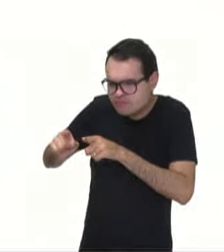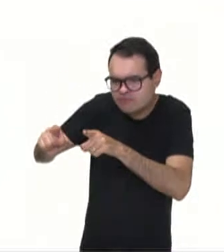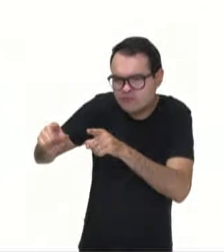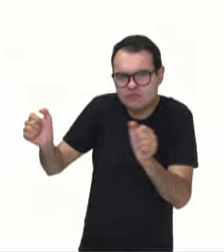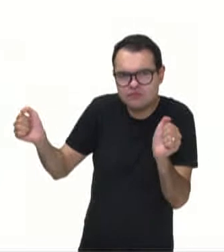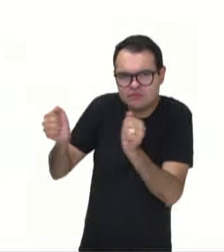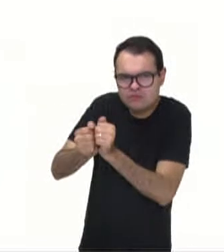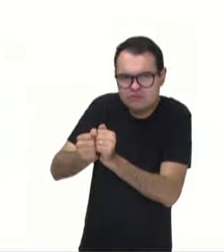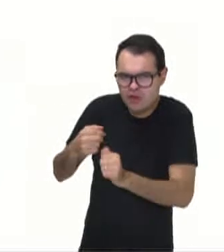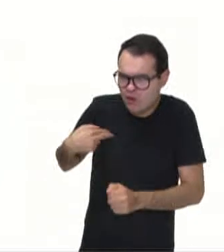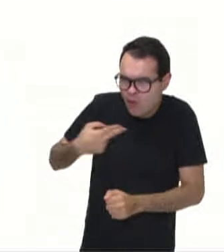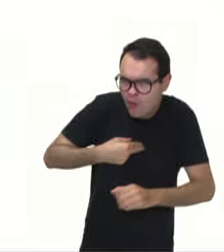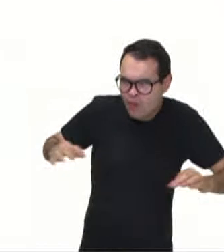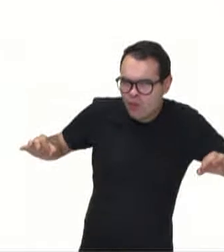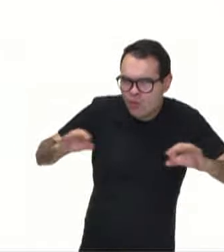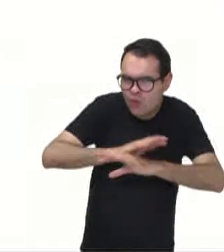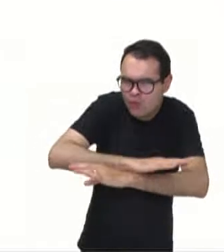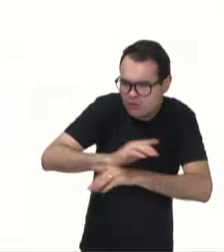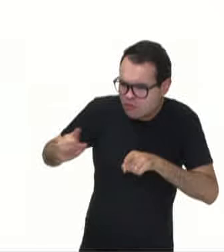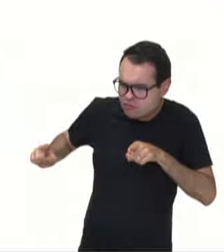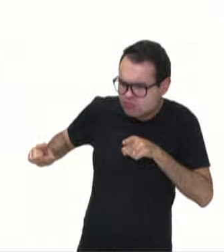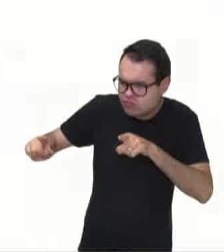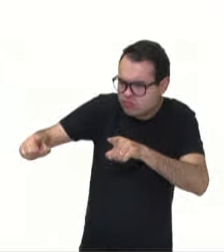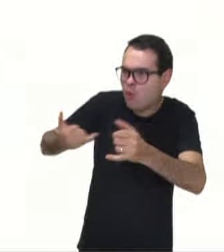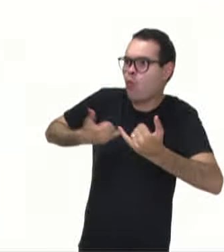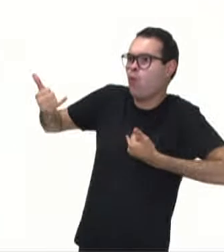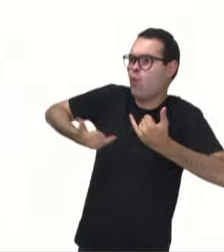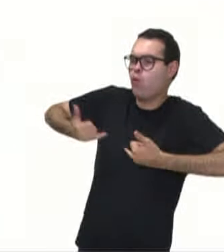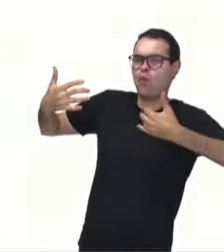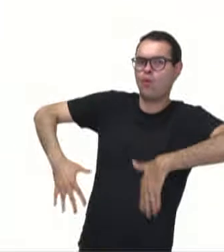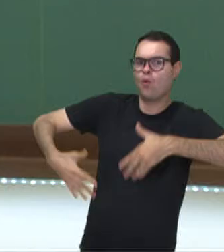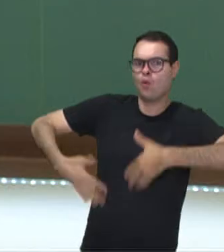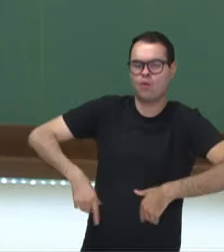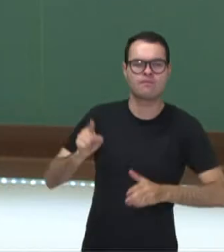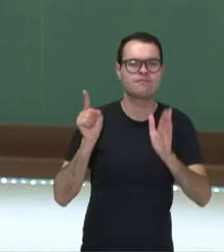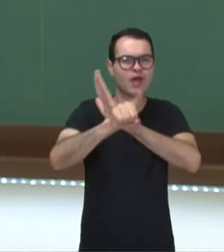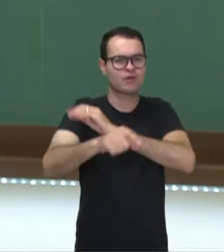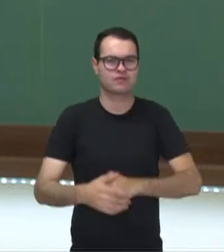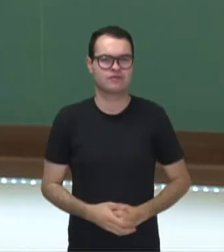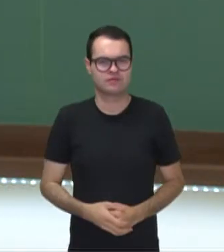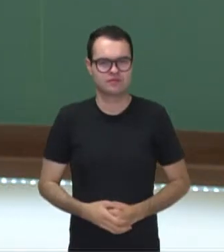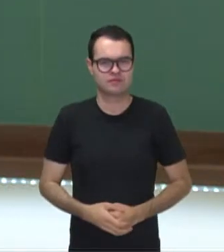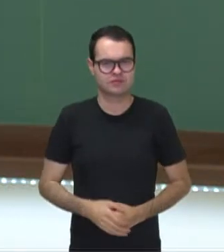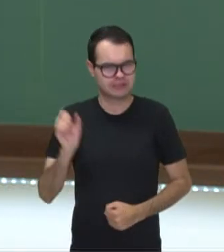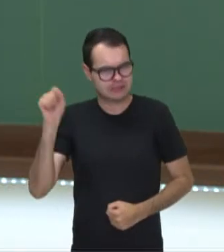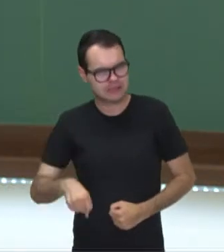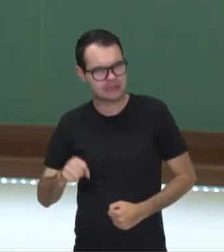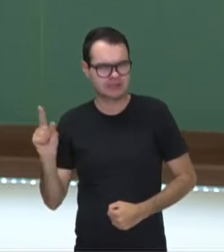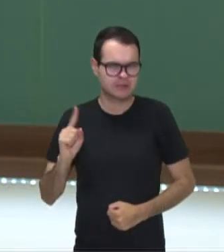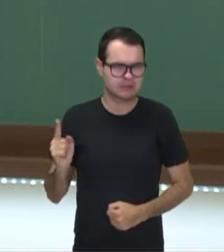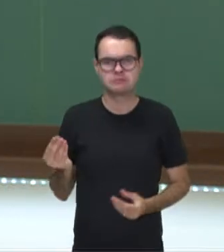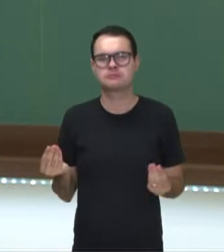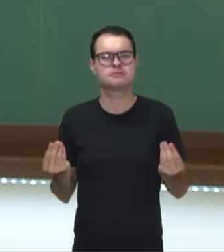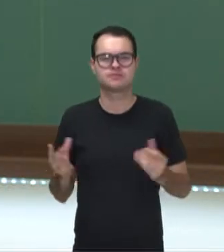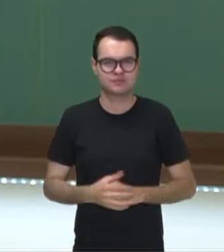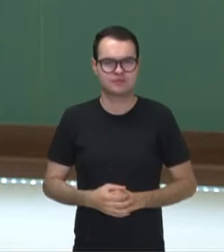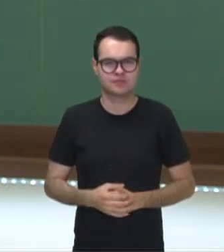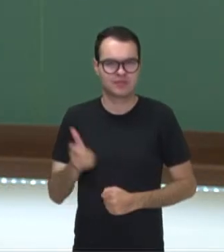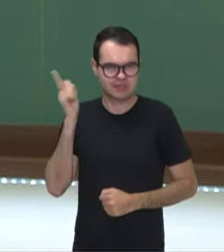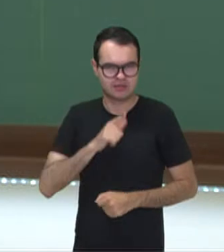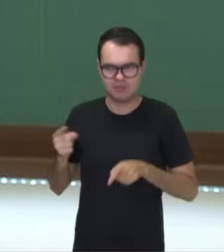Estamos preparados para toda essa informação? Pergunto para vocês. Estão? Conseguimos